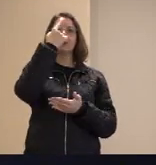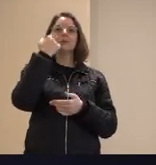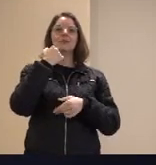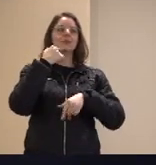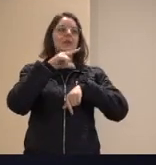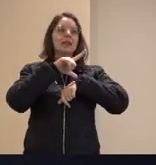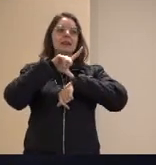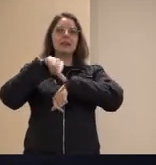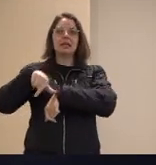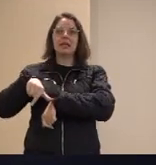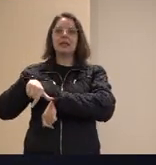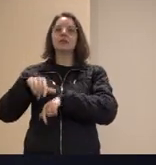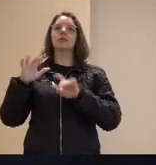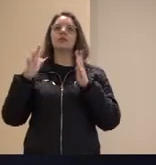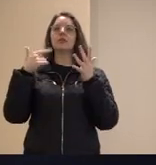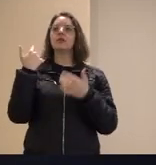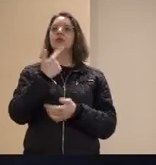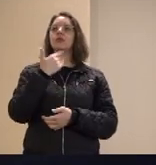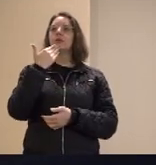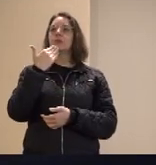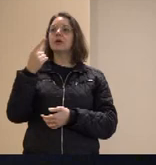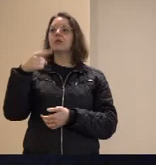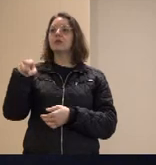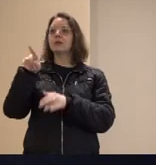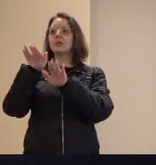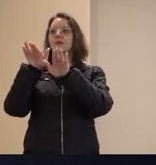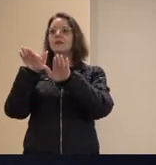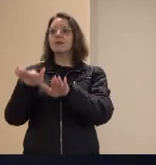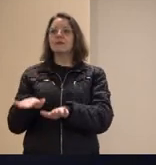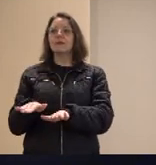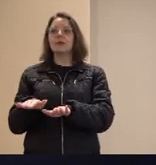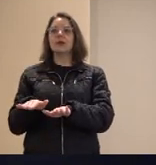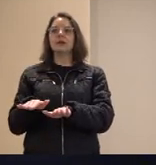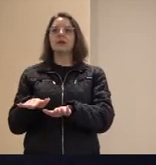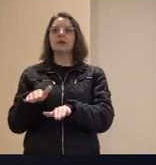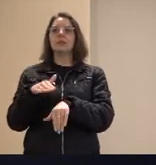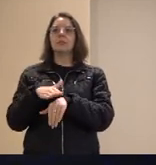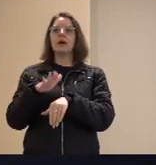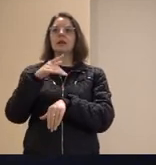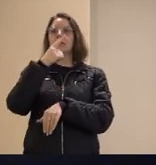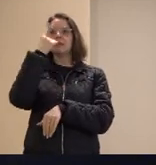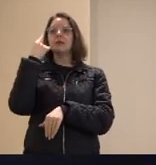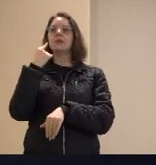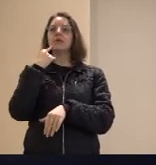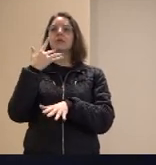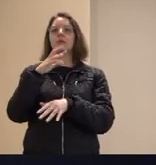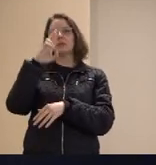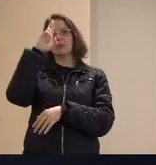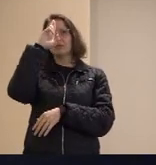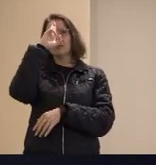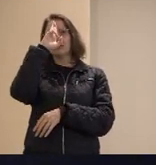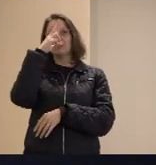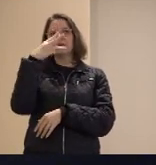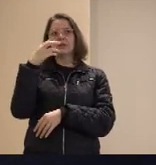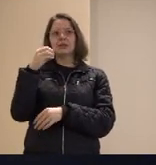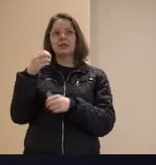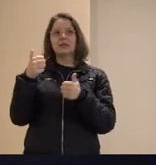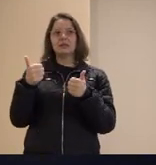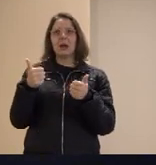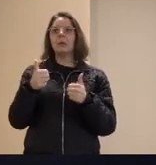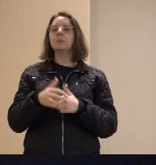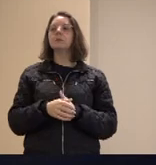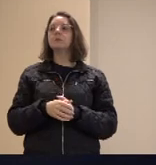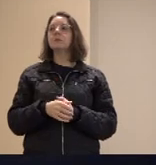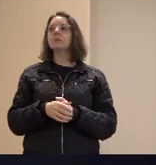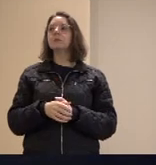atraso, a gente pede que todo mundo fique até o final, mais uma meia horinha, meio dia e meio, por aí, tá? Obrigada. Passo